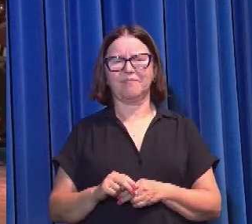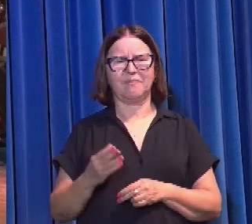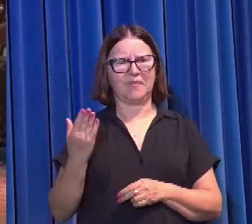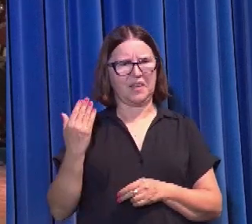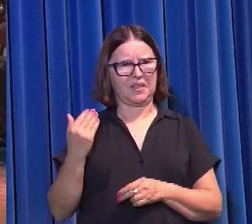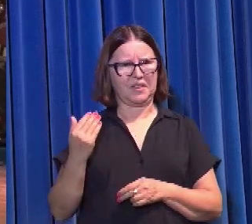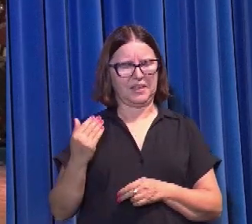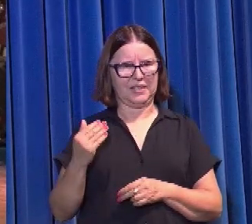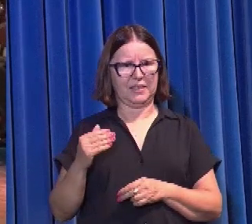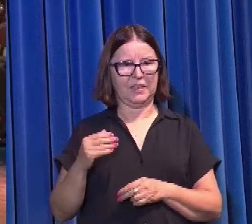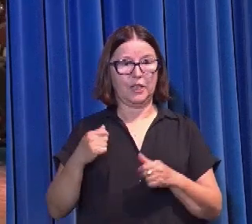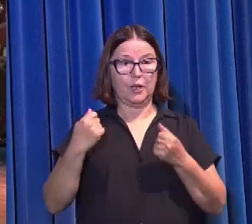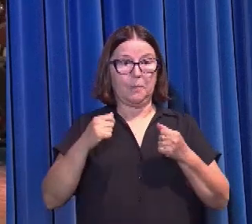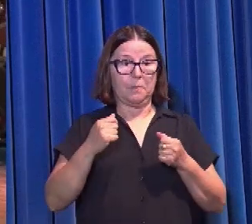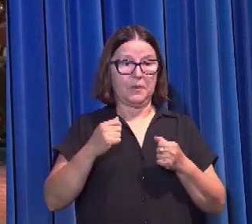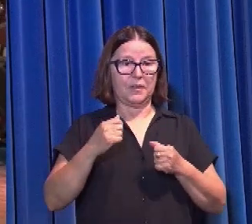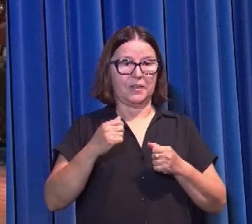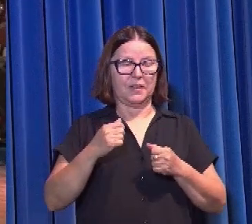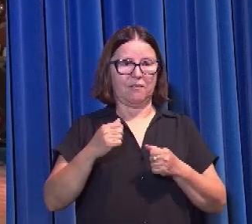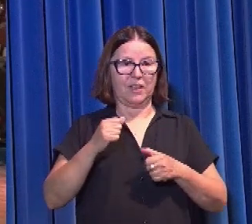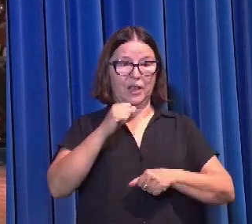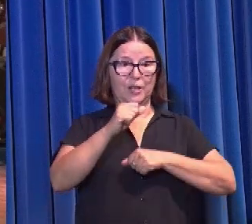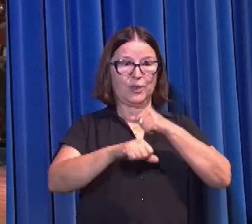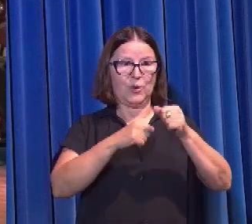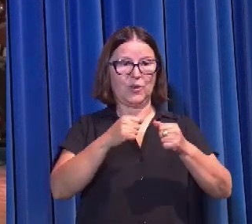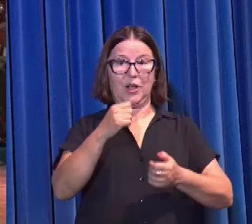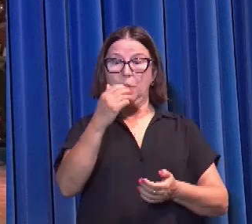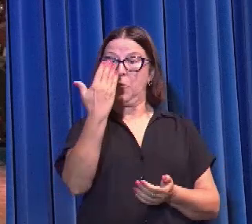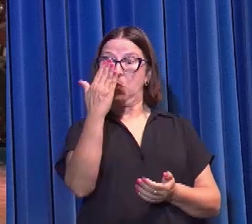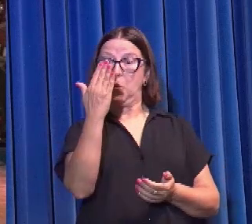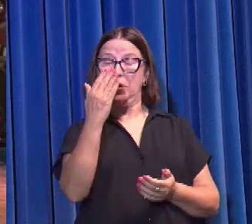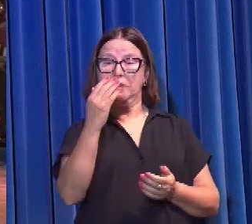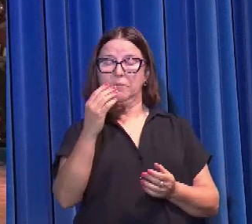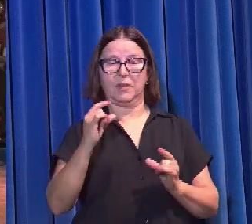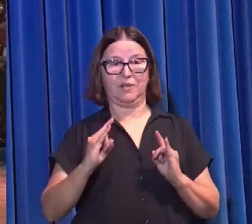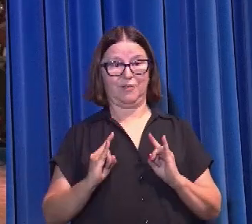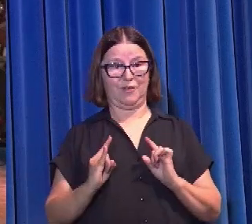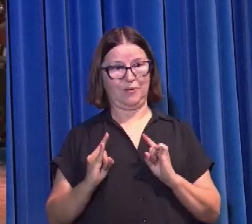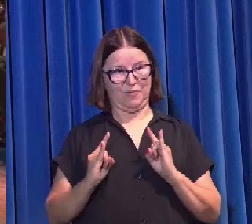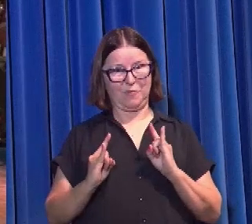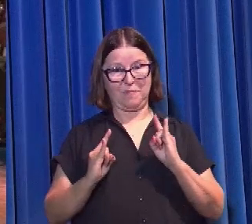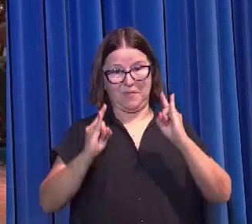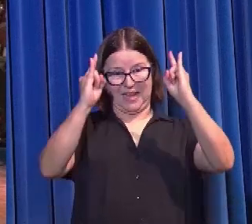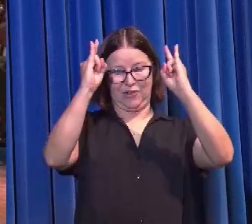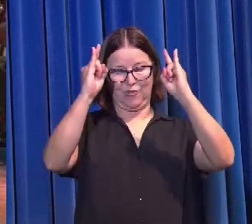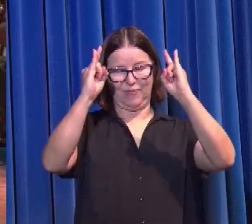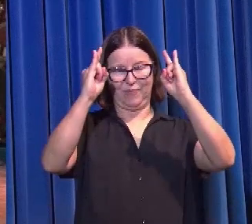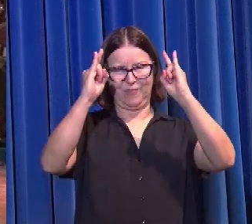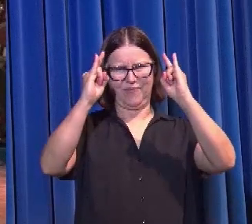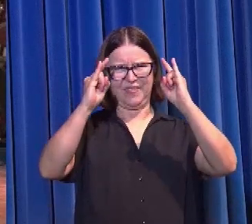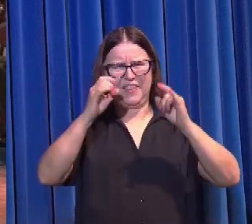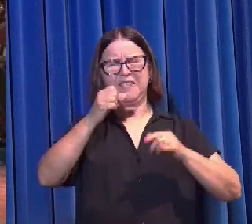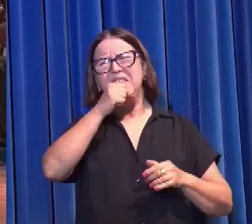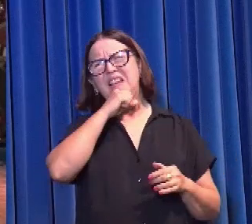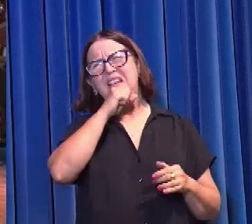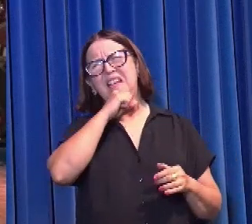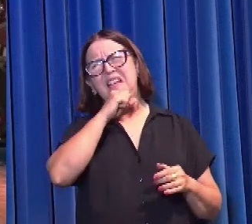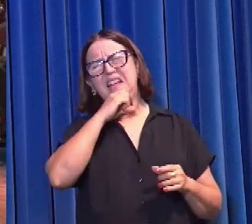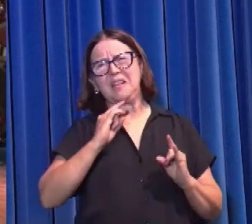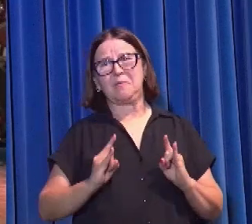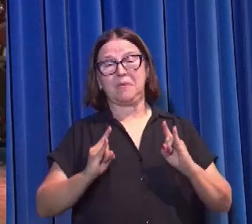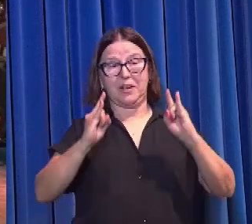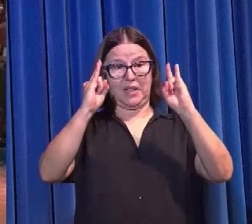para trocar lá, e aí me pediram para eu ajudar a tirar o espelho. A hora que eu tirei, atrás do espelho, o prédio antigo, prédio dos anos